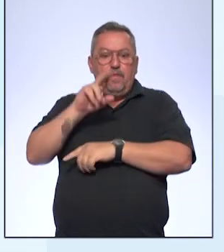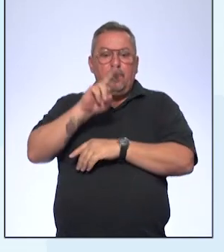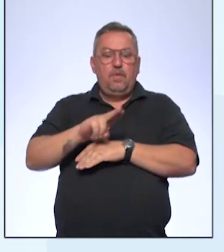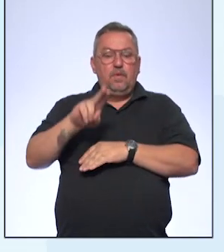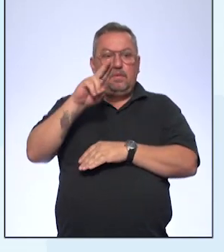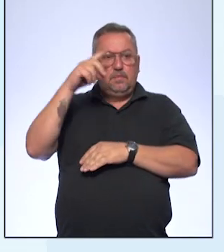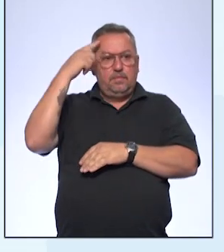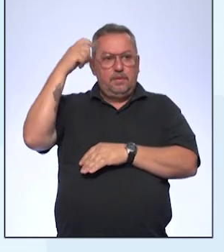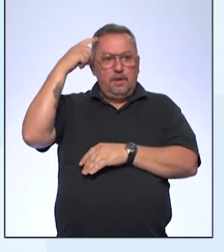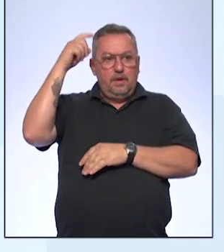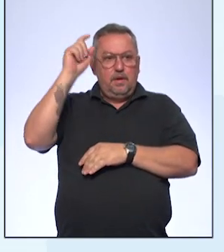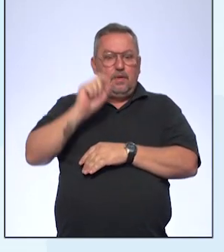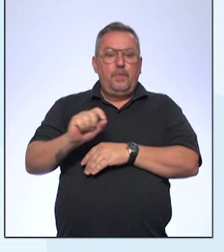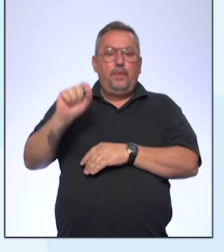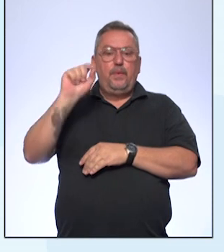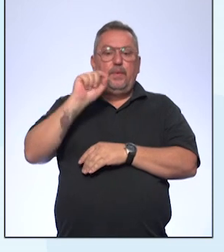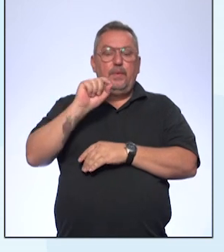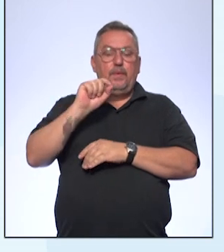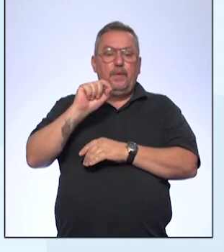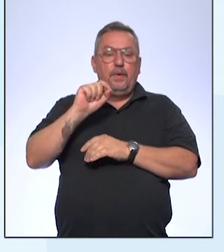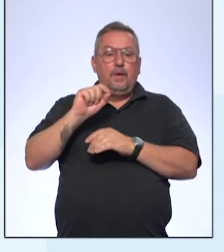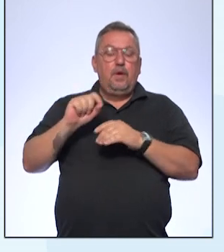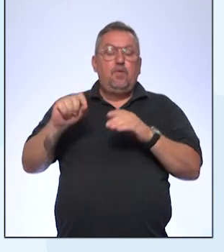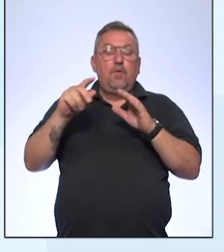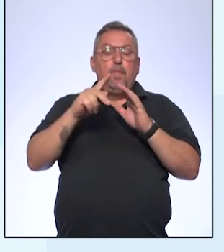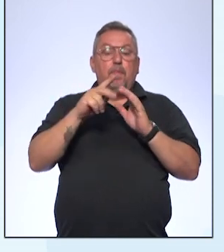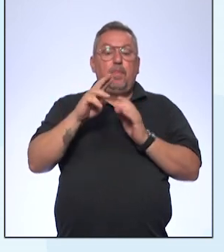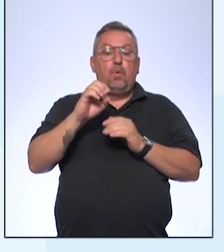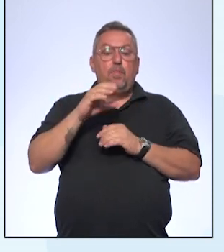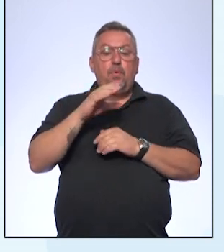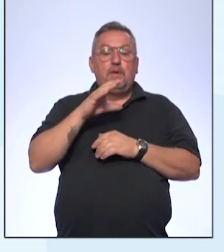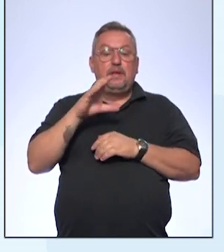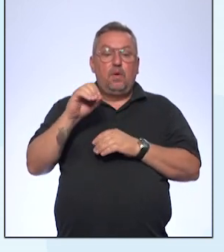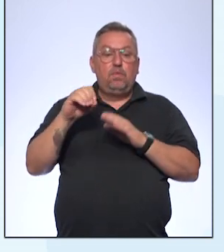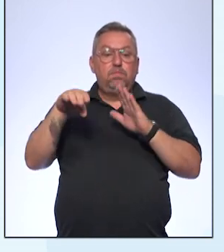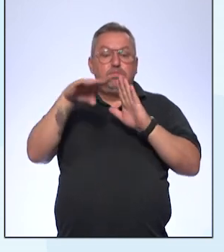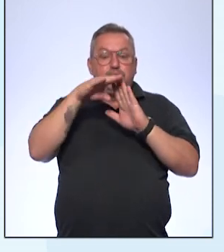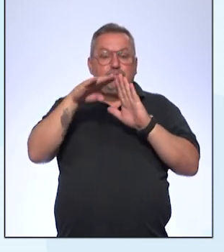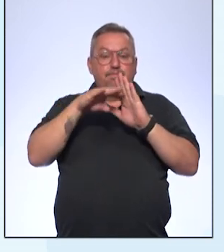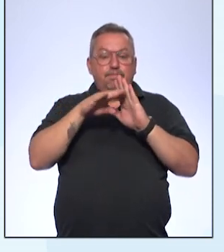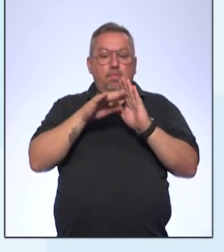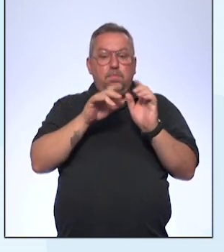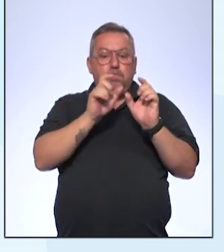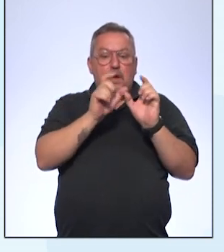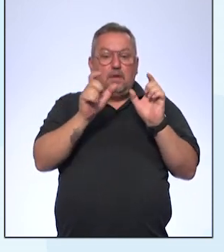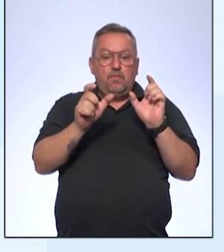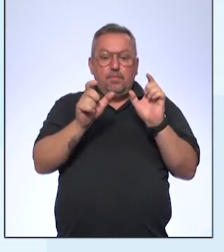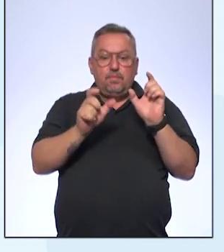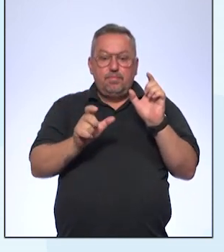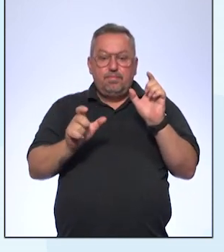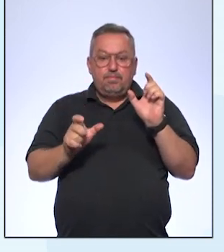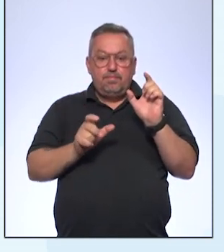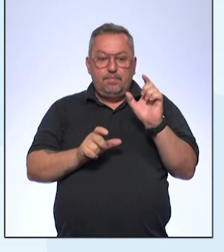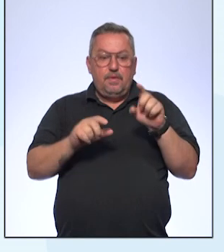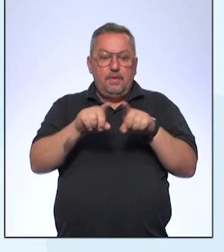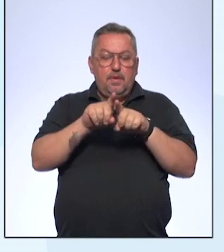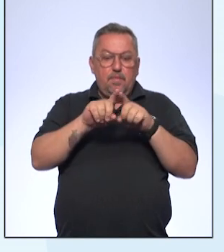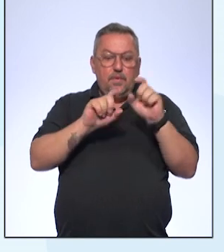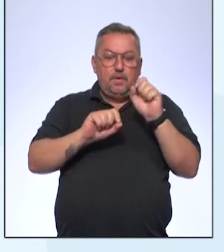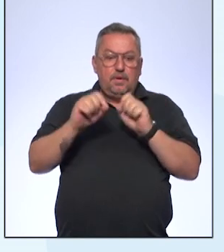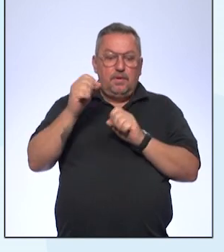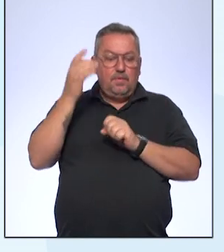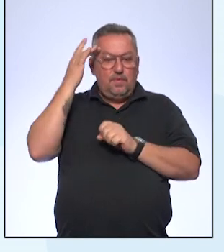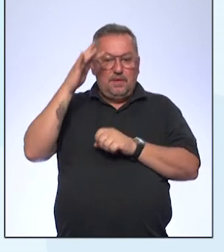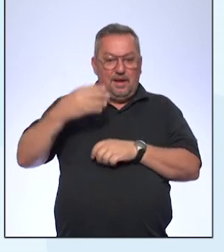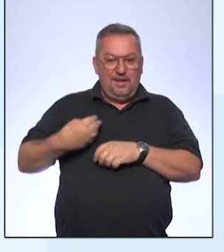uma ideia, no caso, né, de proporcionalidade. Aí, ó, vimos inúmeras vezes, né, Ale? Proporcionalidade, acho que ela não sai da